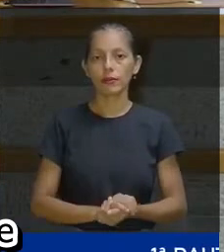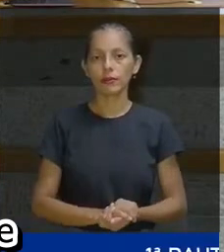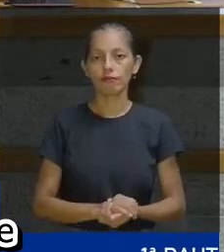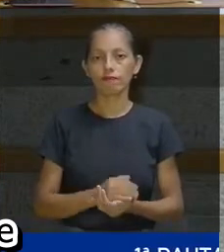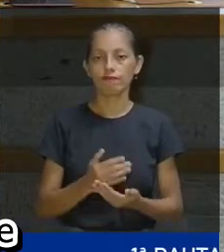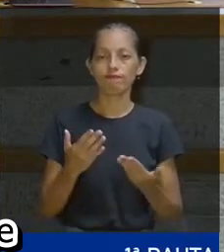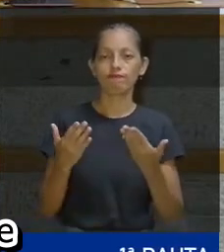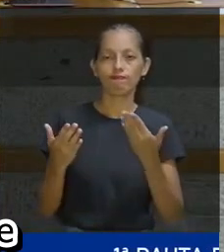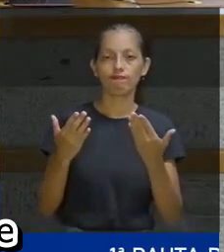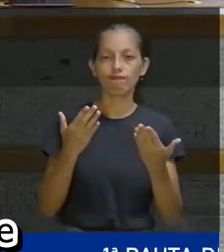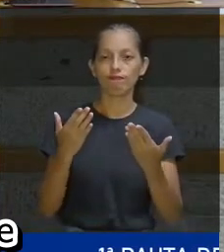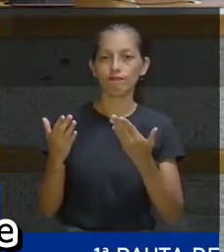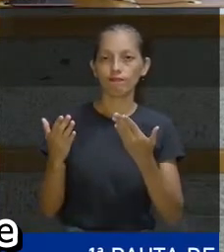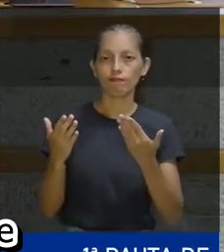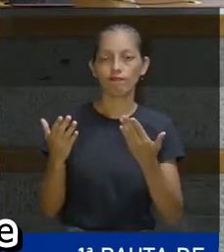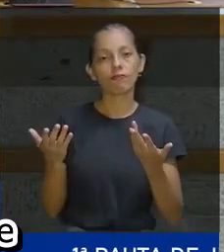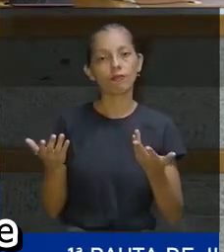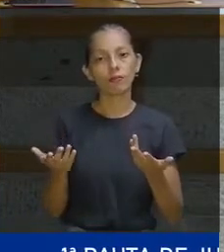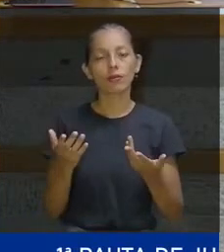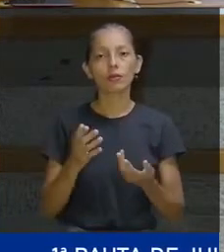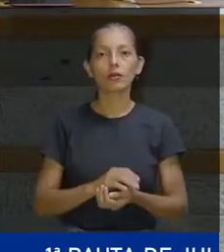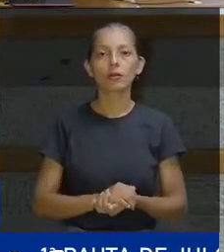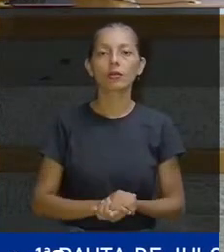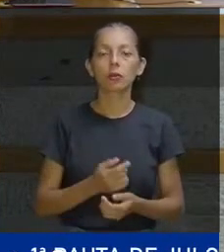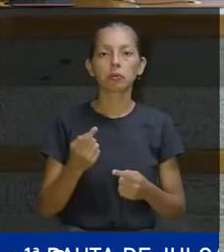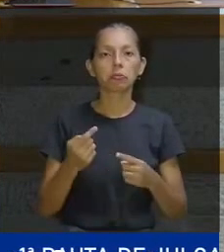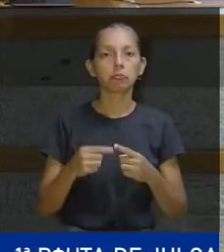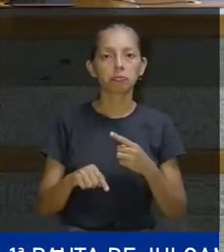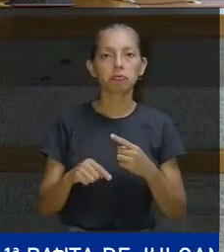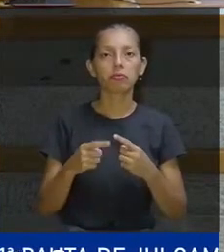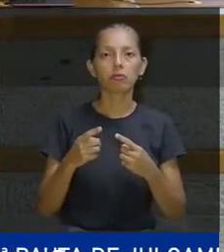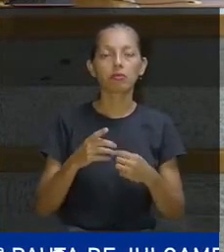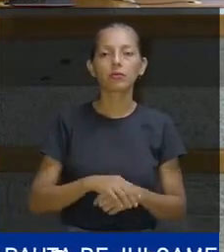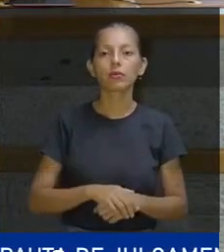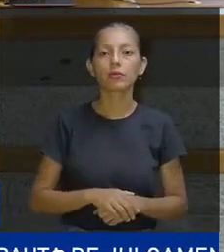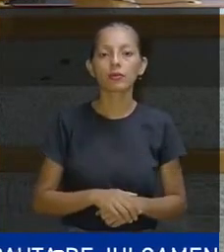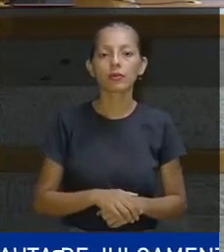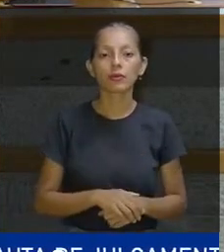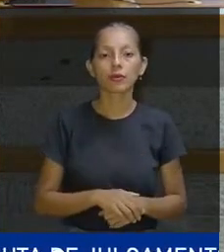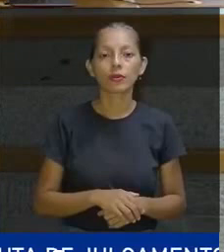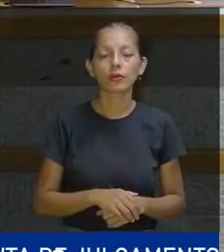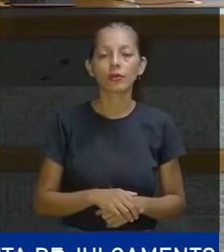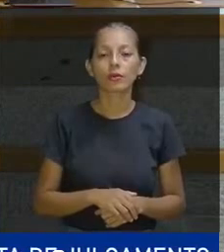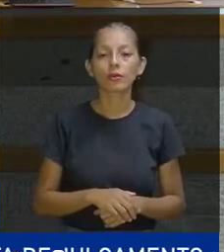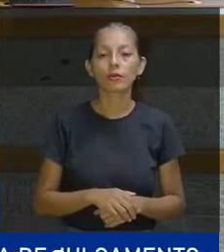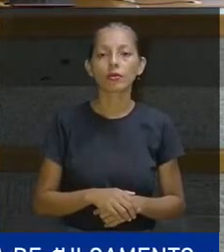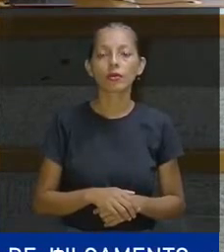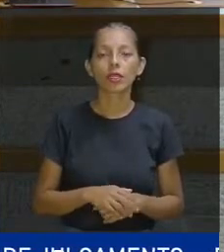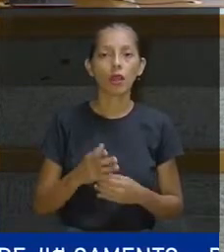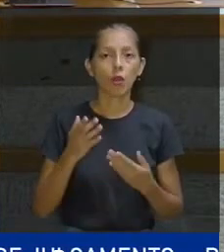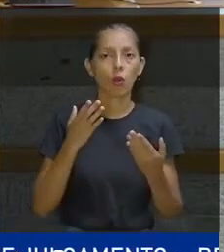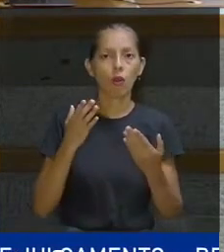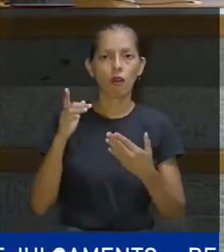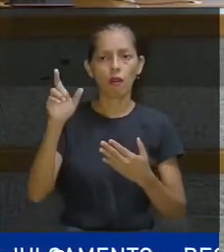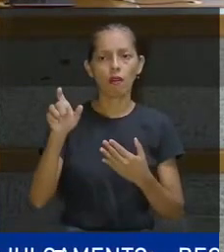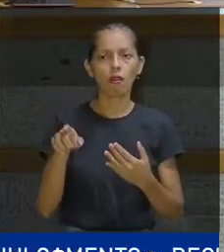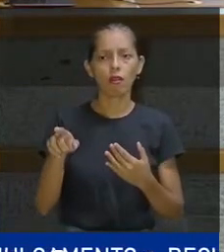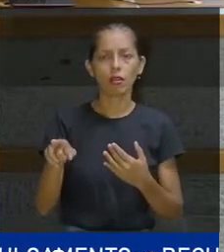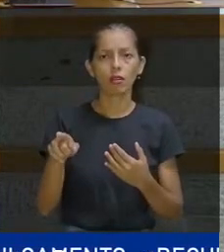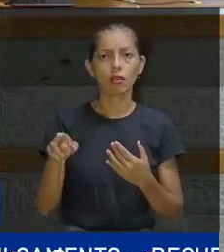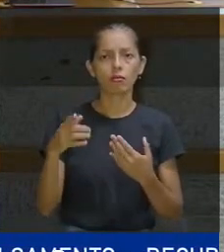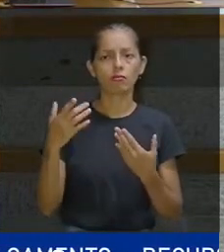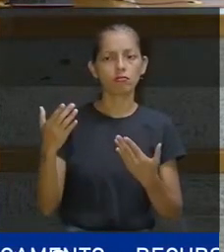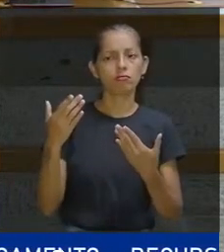de isenção psicológica para o caso. Não se trata de desconfiar da honradez do magistrado, ou que